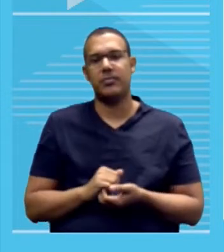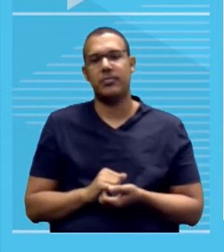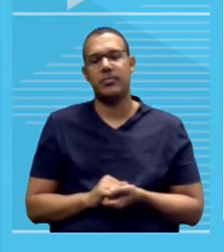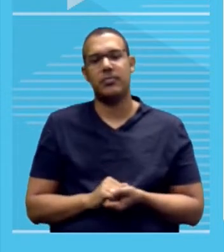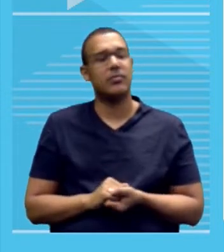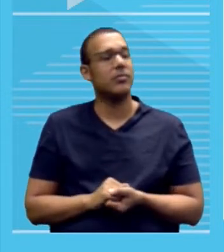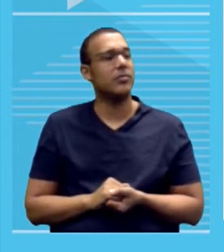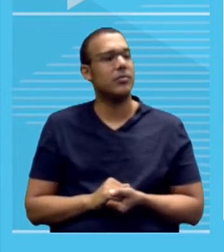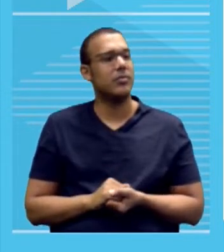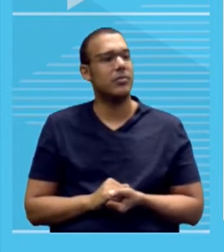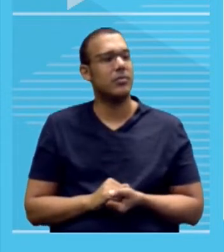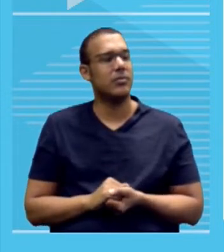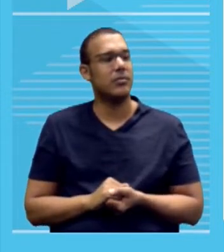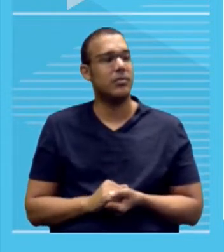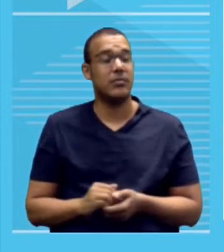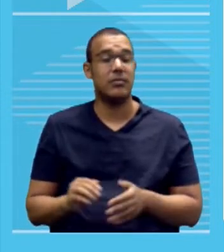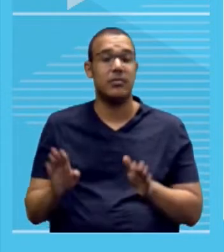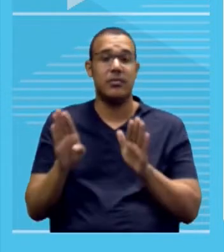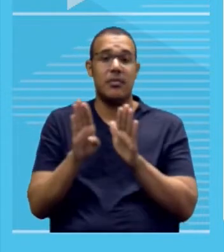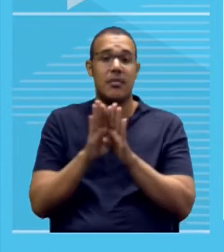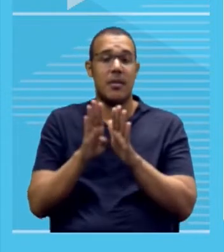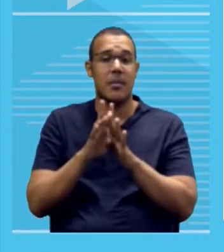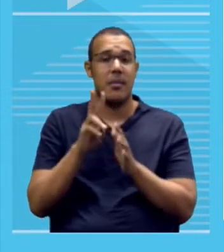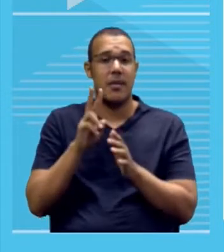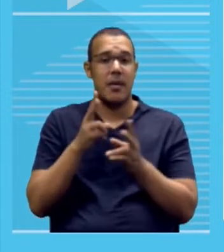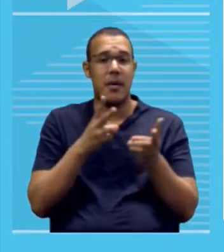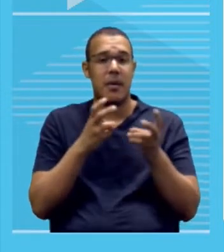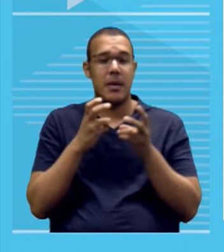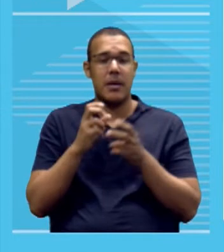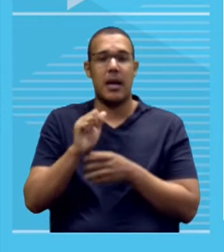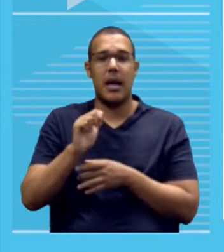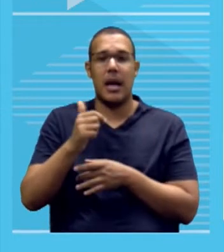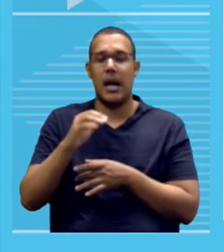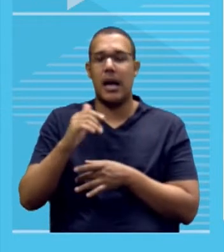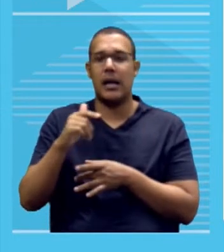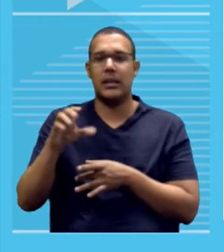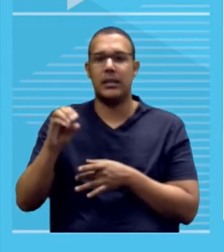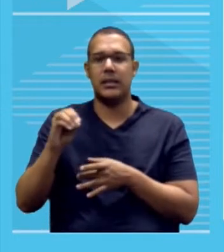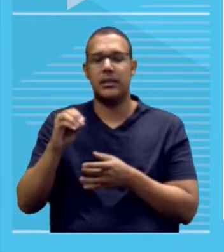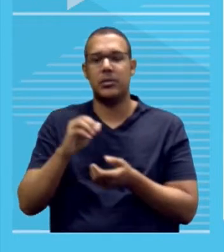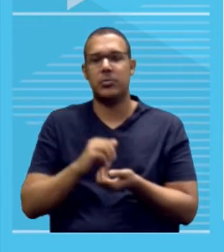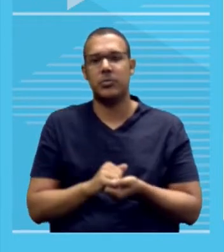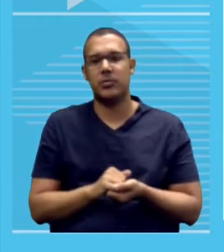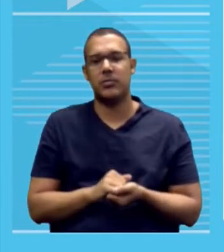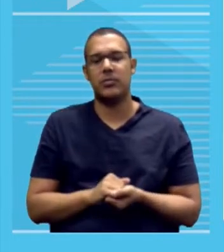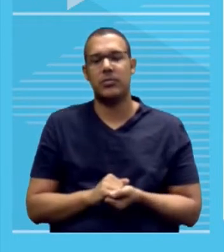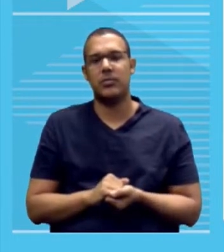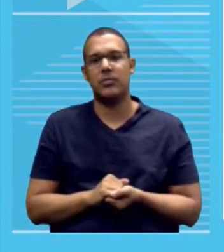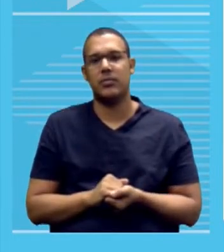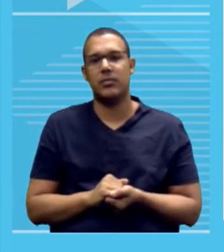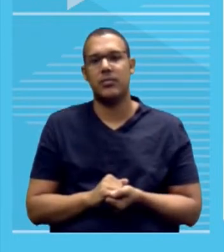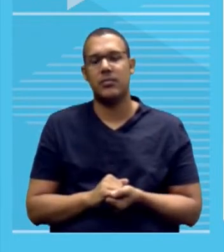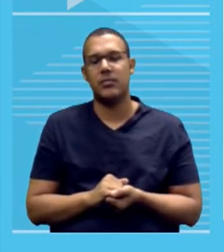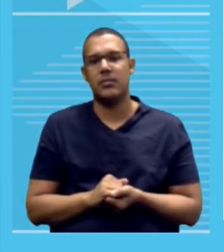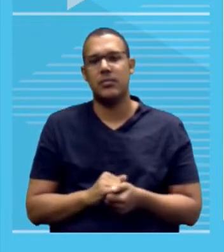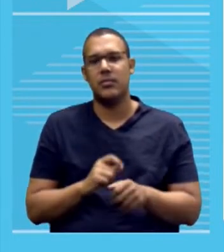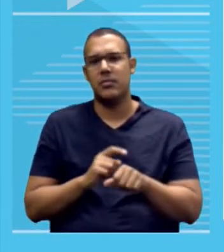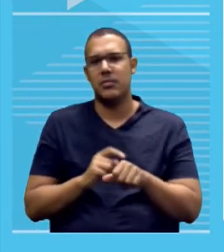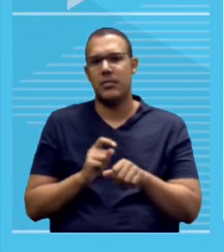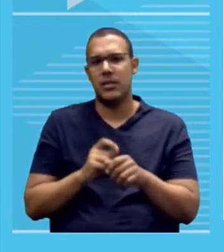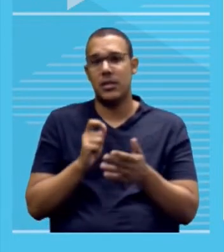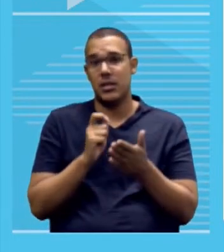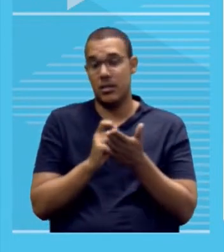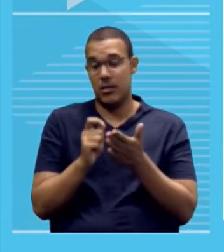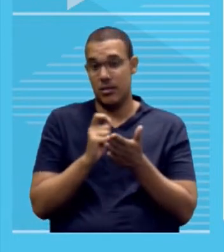e também perceber a ação que Eu Desejo realizar no momento em que eu estou escrevendo